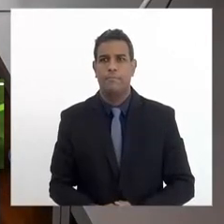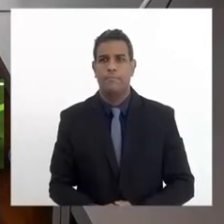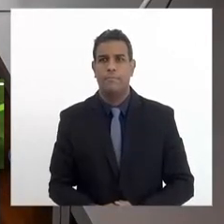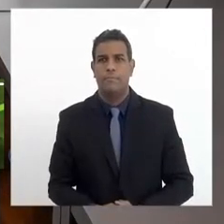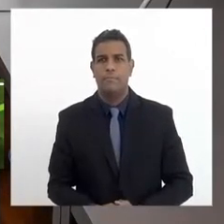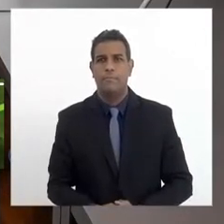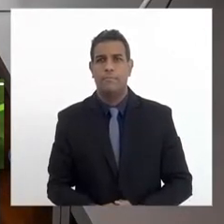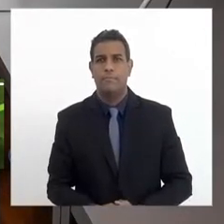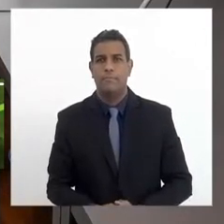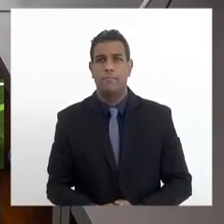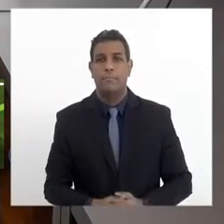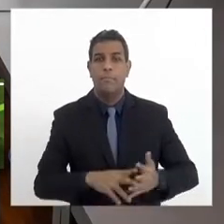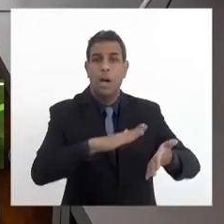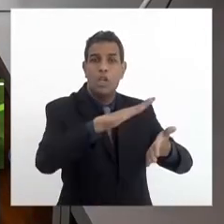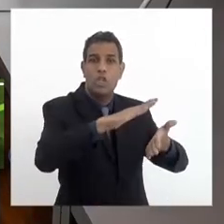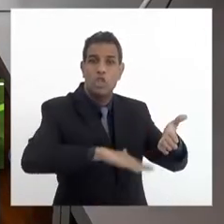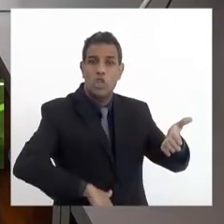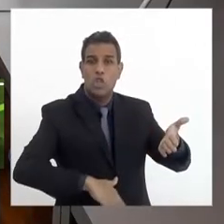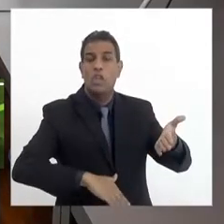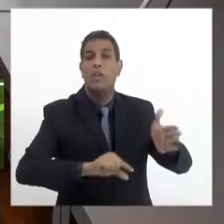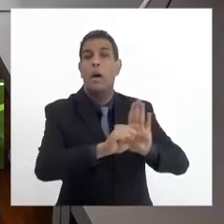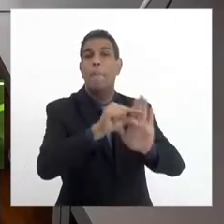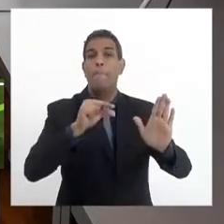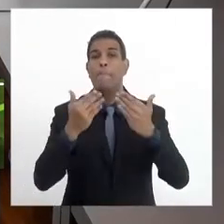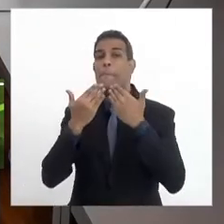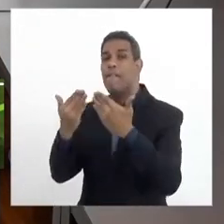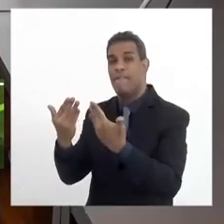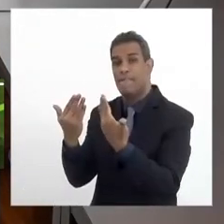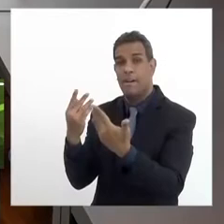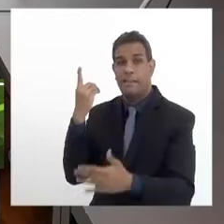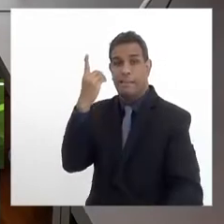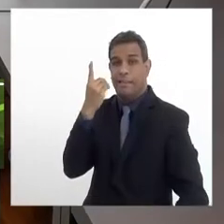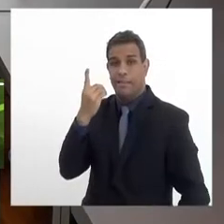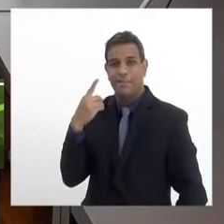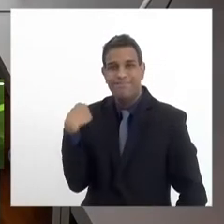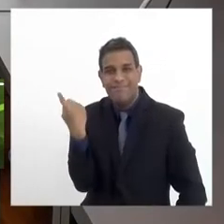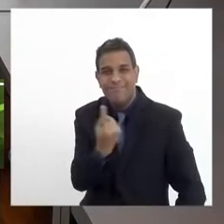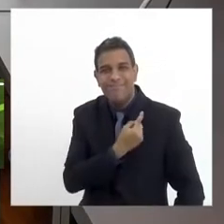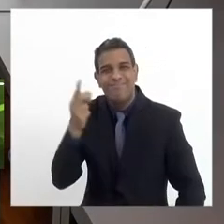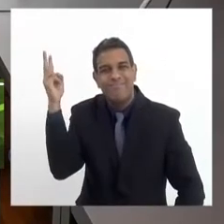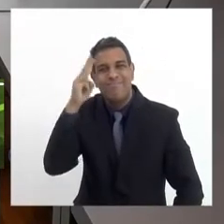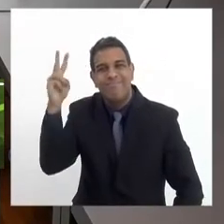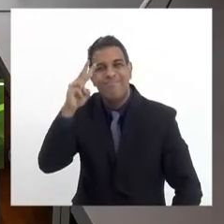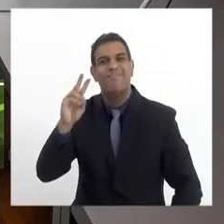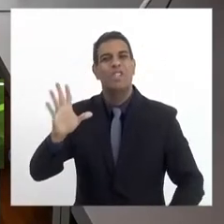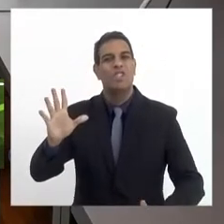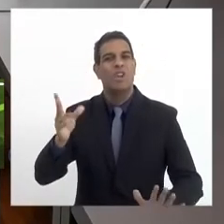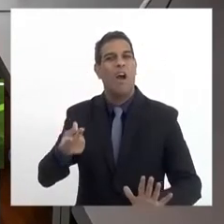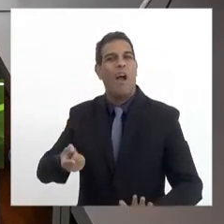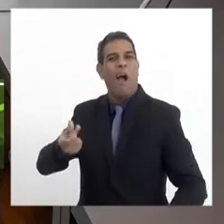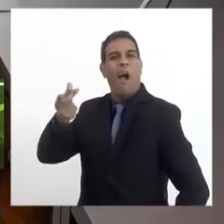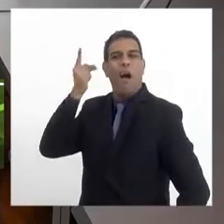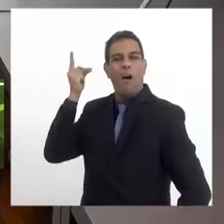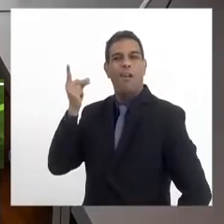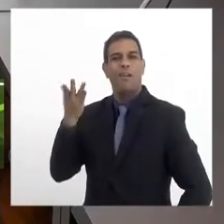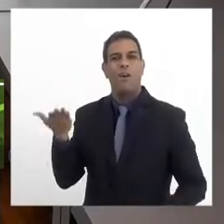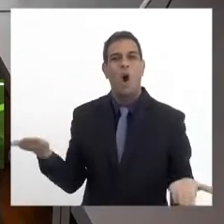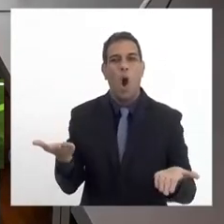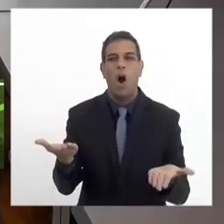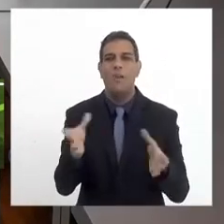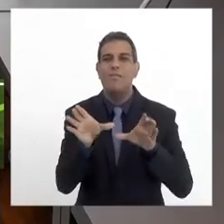Eu não sei. Então, retirado de pauta. Só dizer, Valdec, que você e eu saímos numa. Estamos